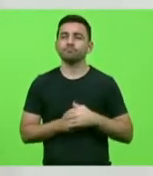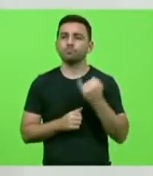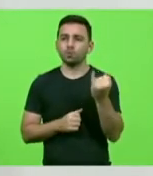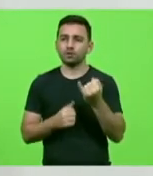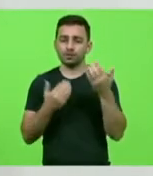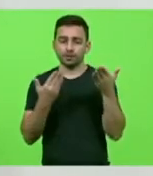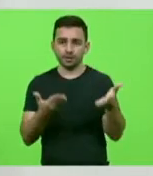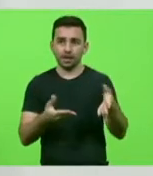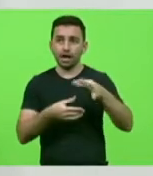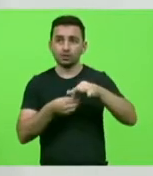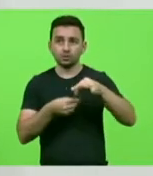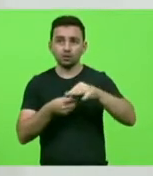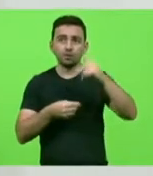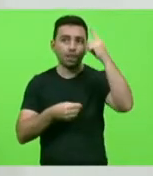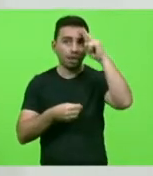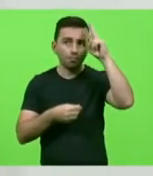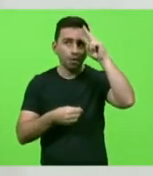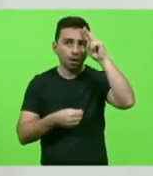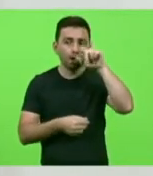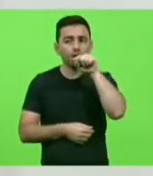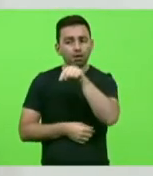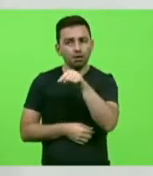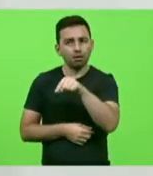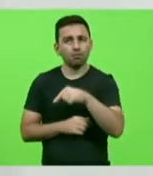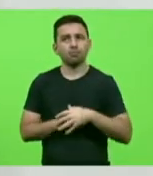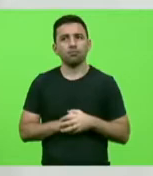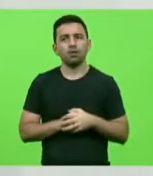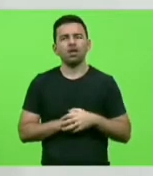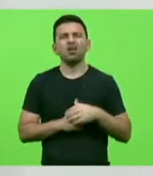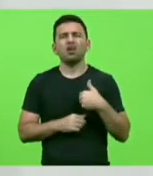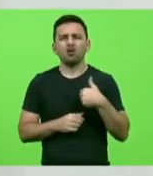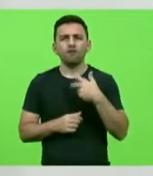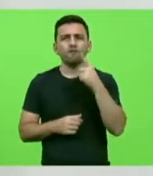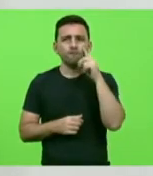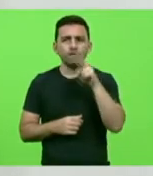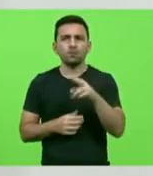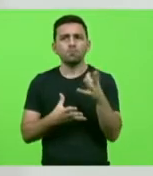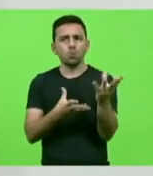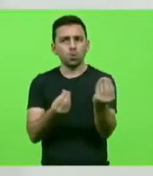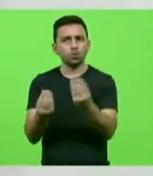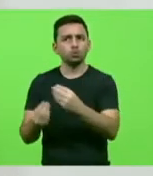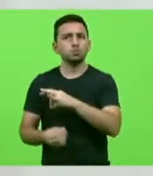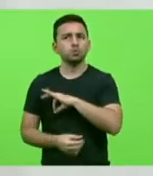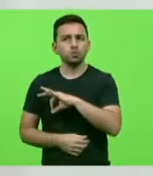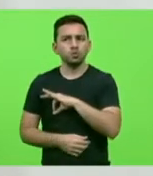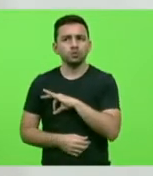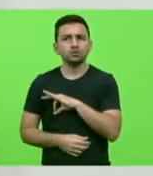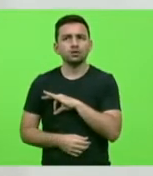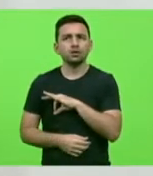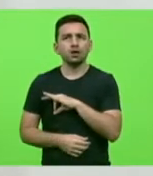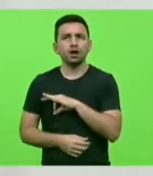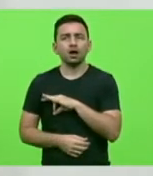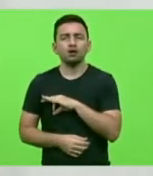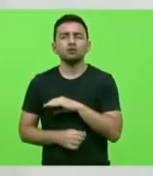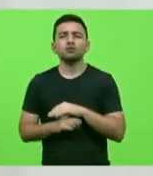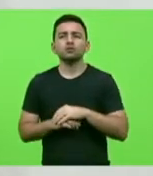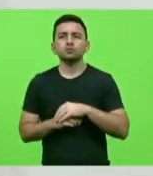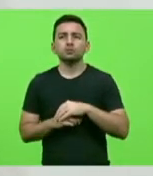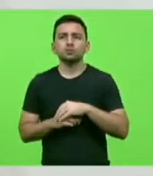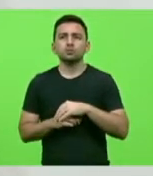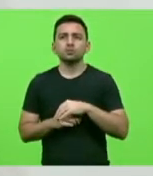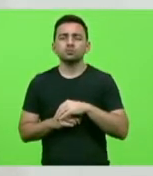instituição lembrar. Eu vejo de muitos casos de policiais que disseram que tomaram conhecimento